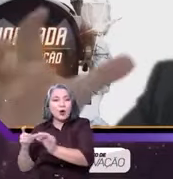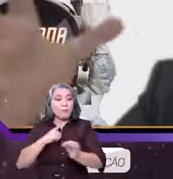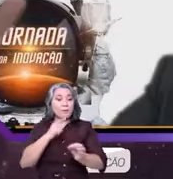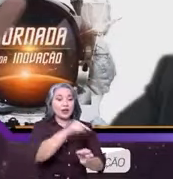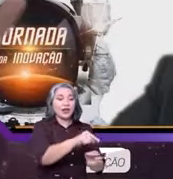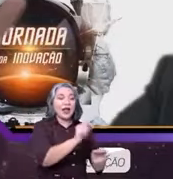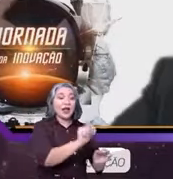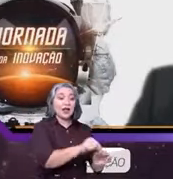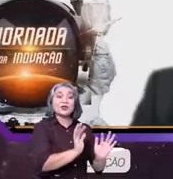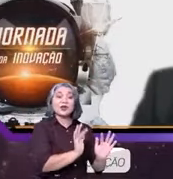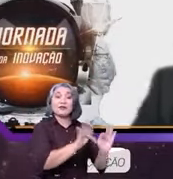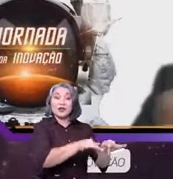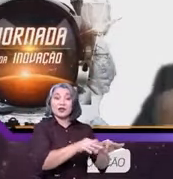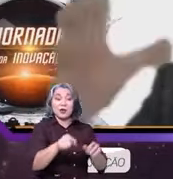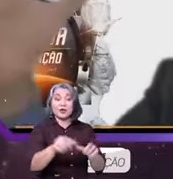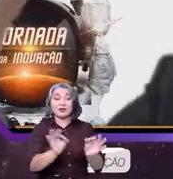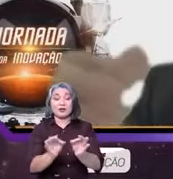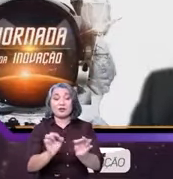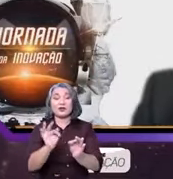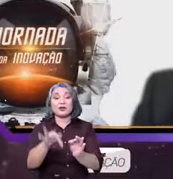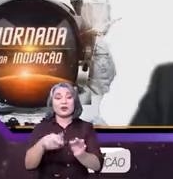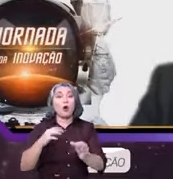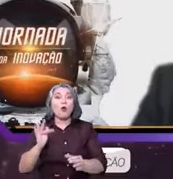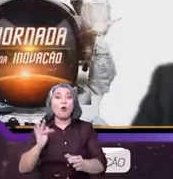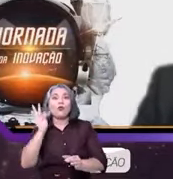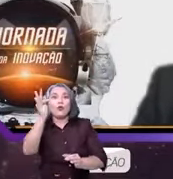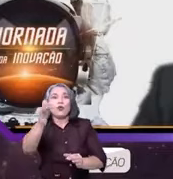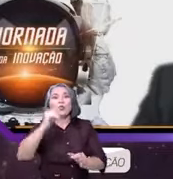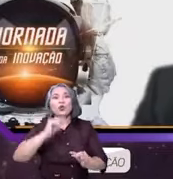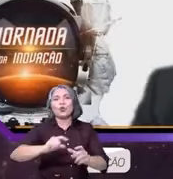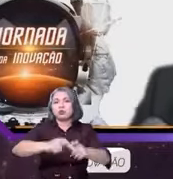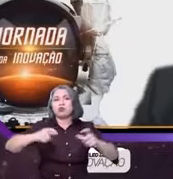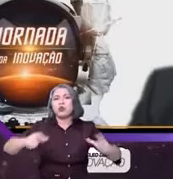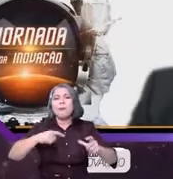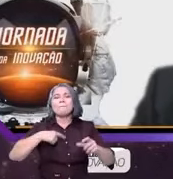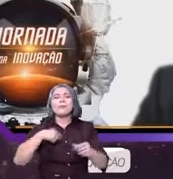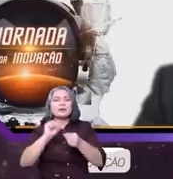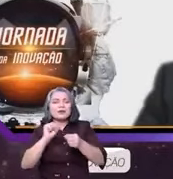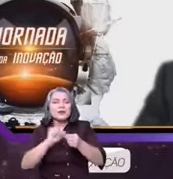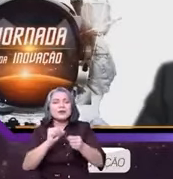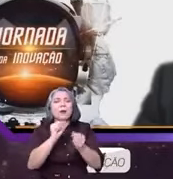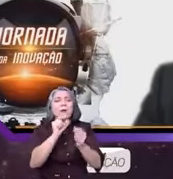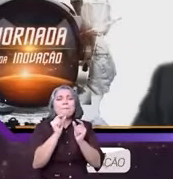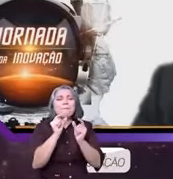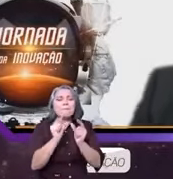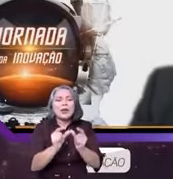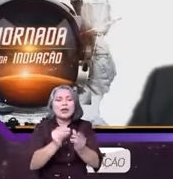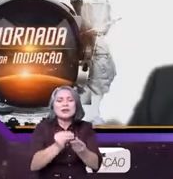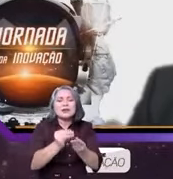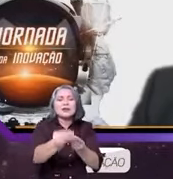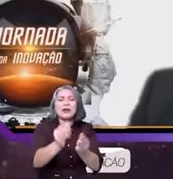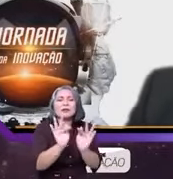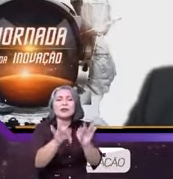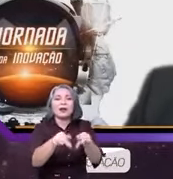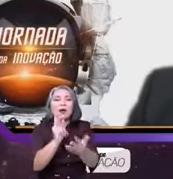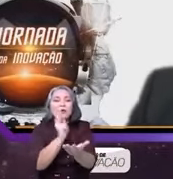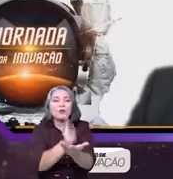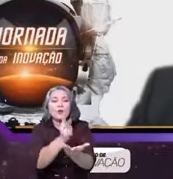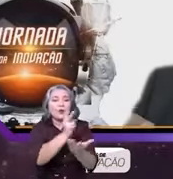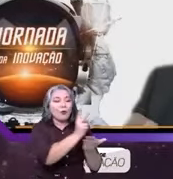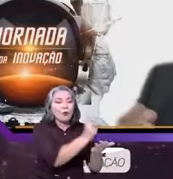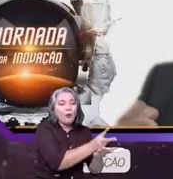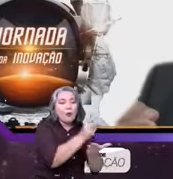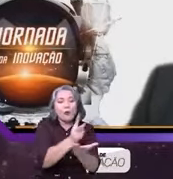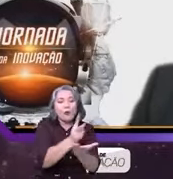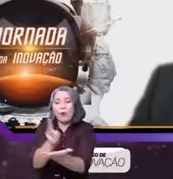meu futuro? Meu futuro é um produto maior, meu futuro é uma grande entrega. Mas eu estou fazendo pequenas entregas. Eu tenho entregas constantes, produtos